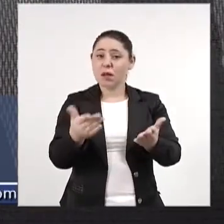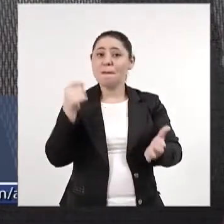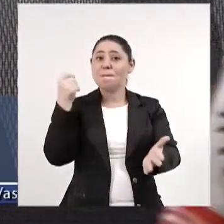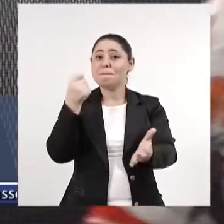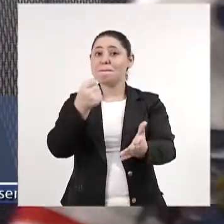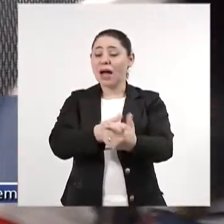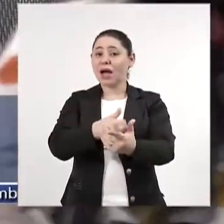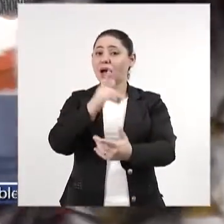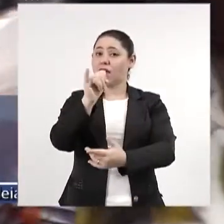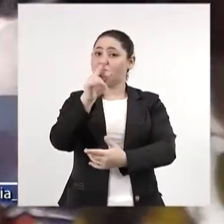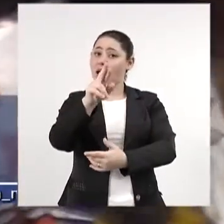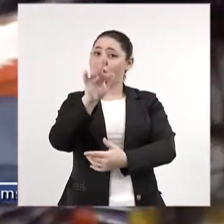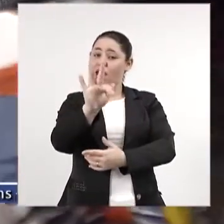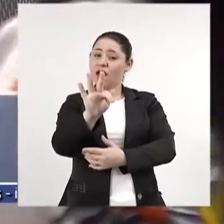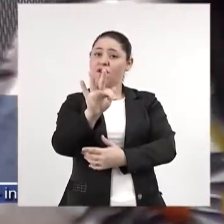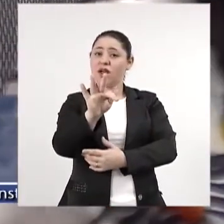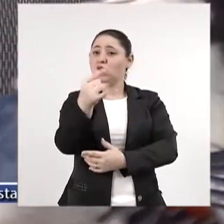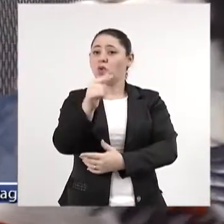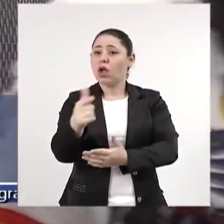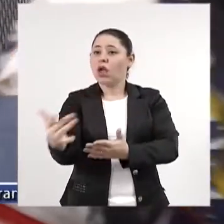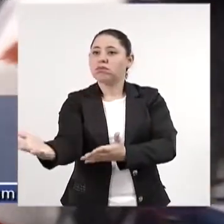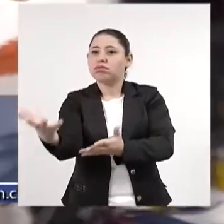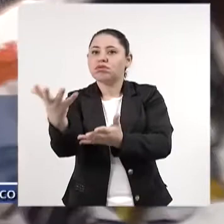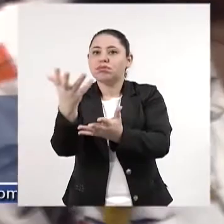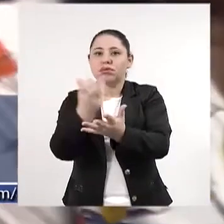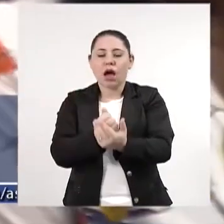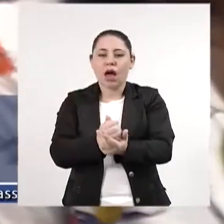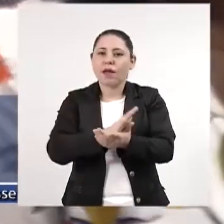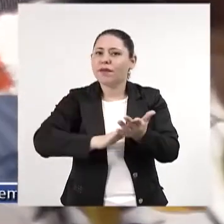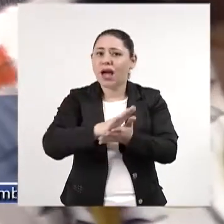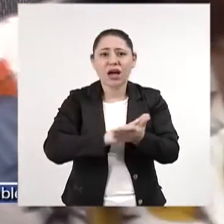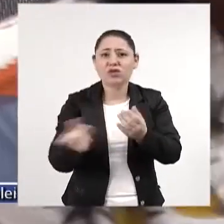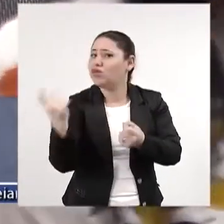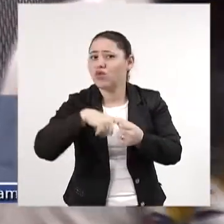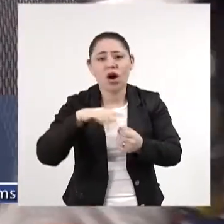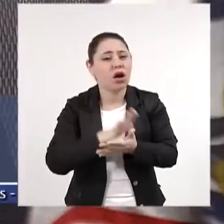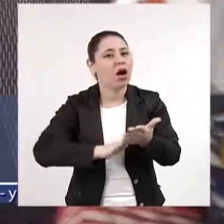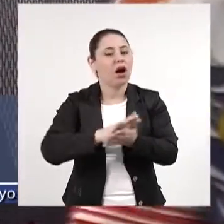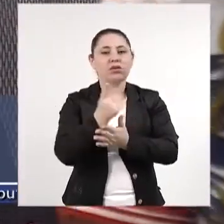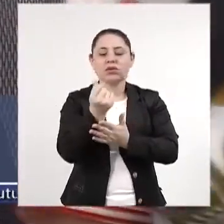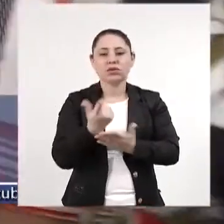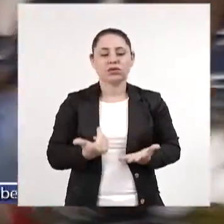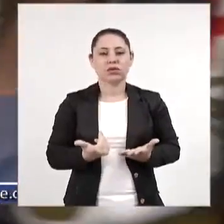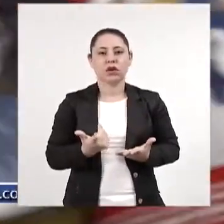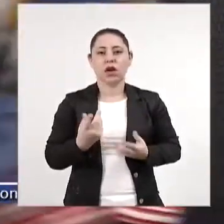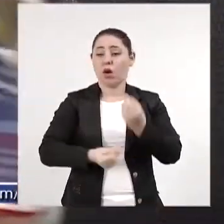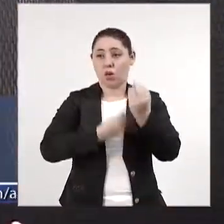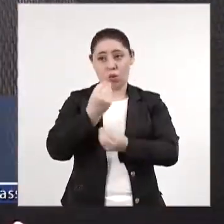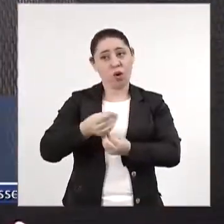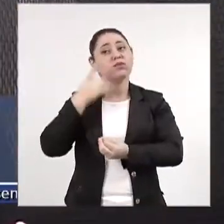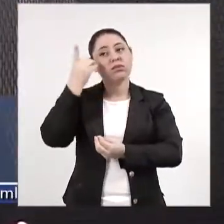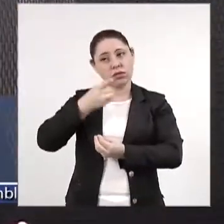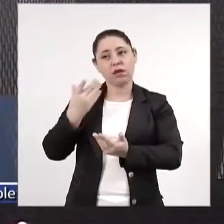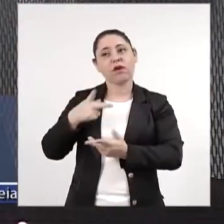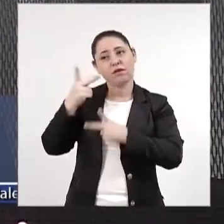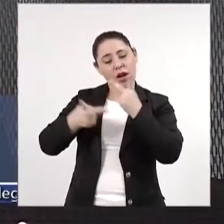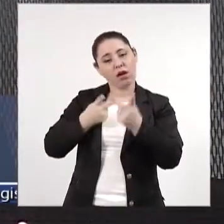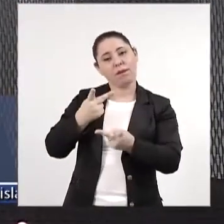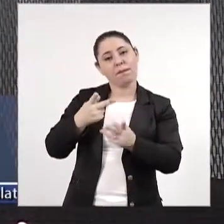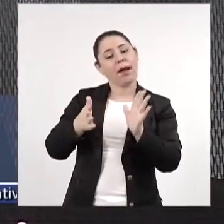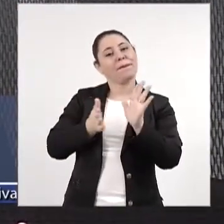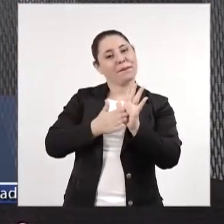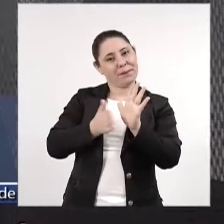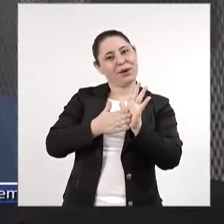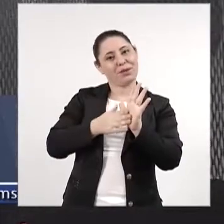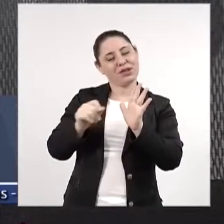pagar o imposto de renda e depois você não tem nada que abater no seu imposto de renda. E é como Vossa Excelência falou, a proposta